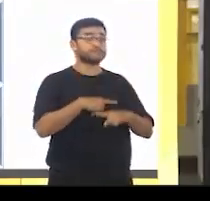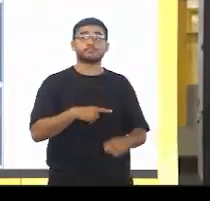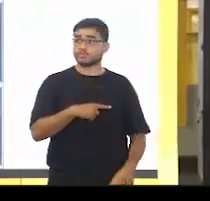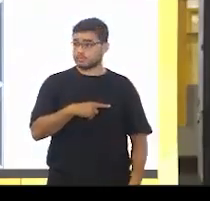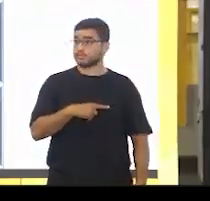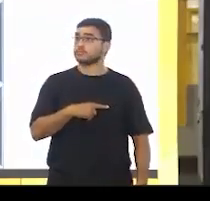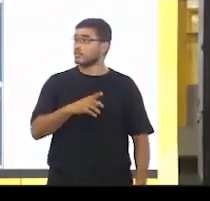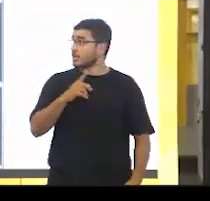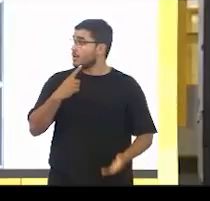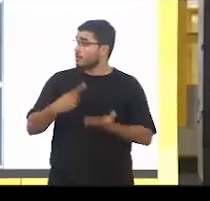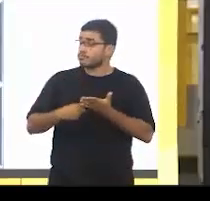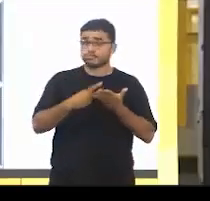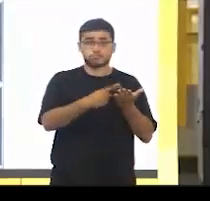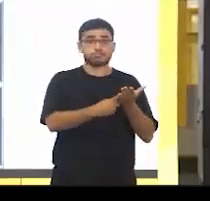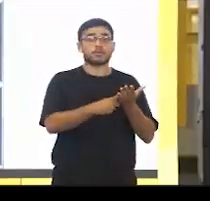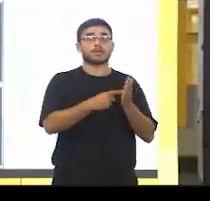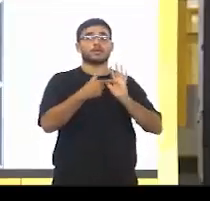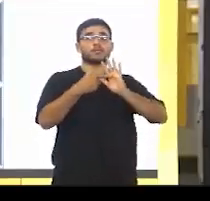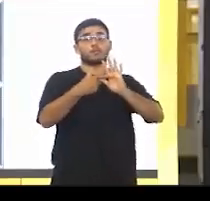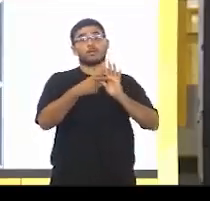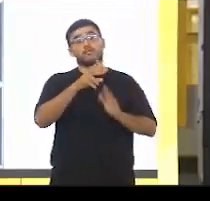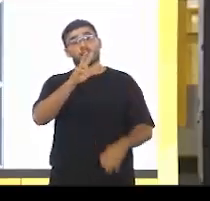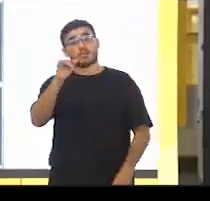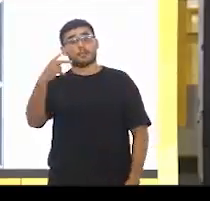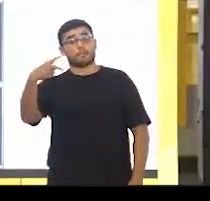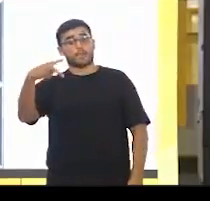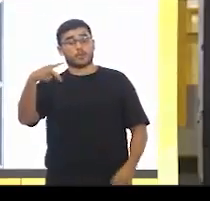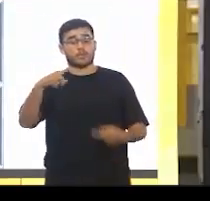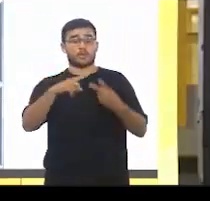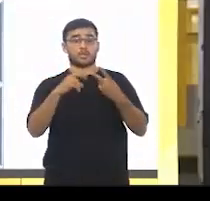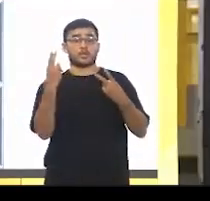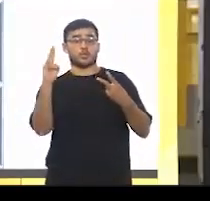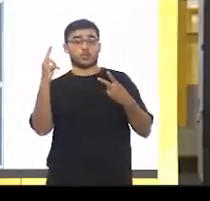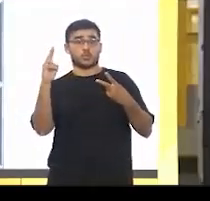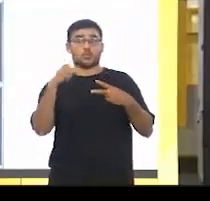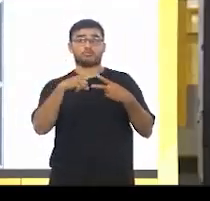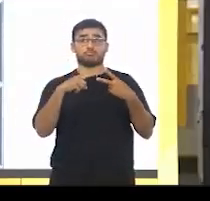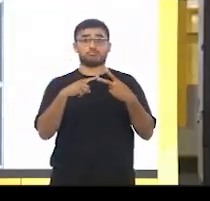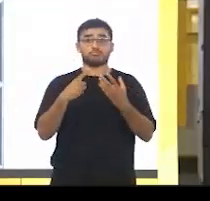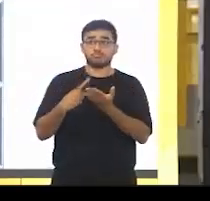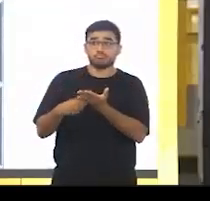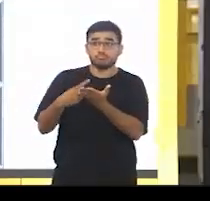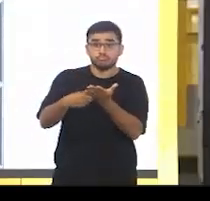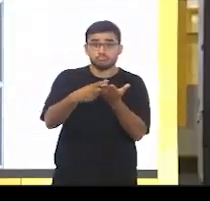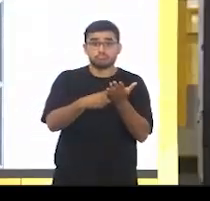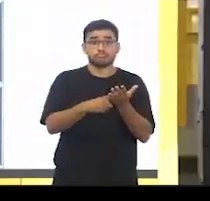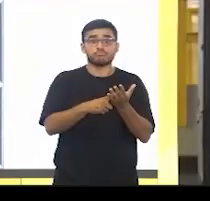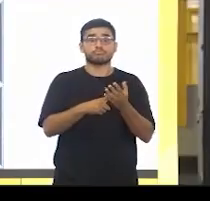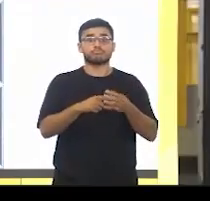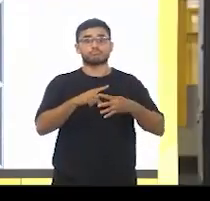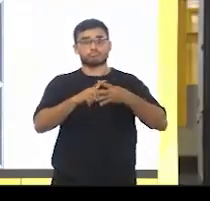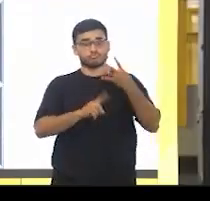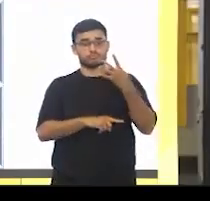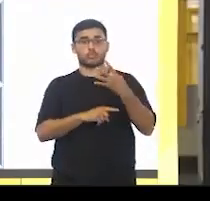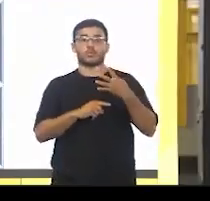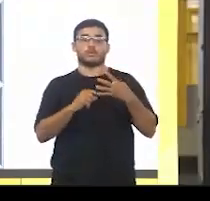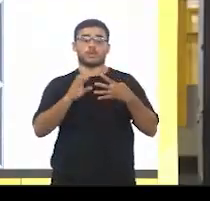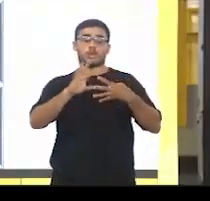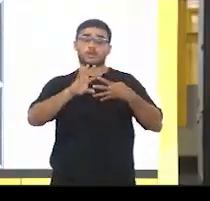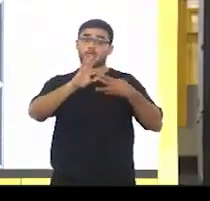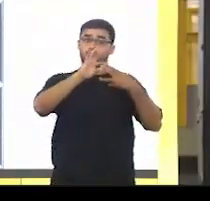e ainda será apresentado ao Paraguai e Uruguai para que seja formalizado. Brasil e